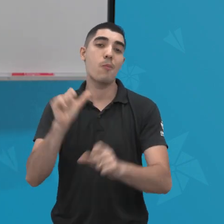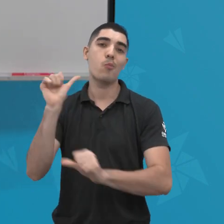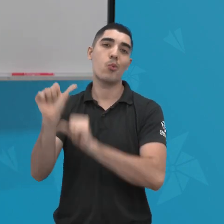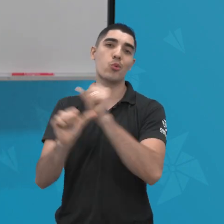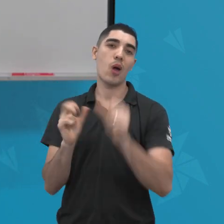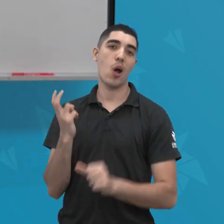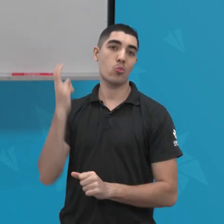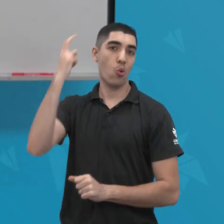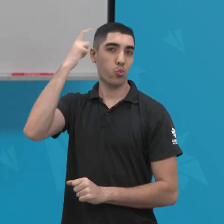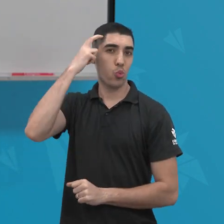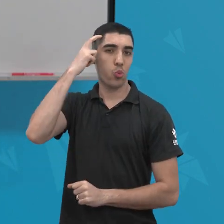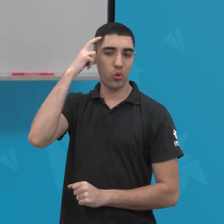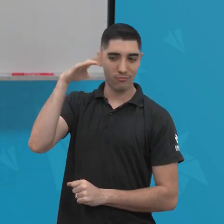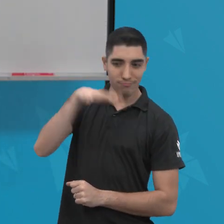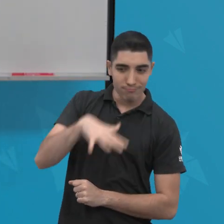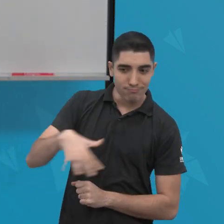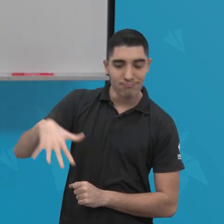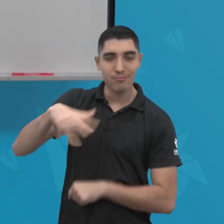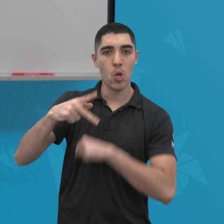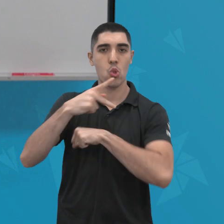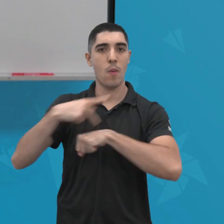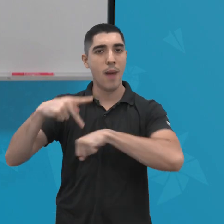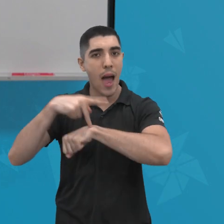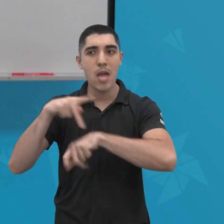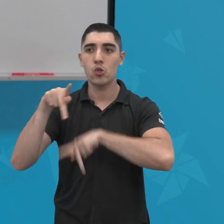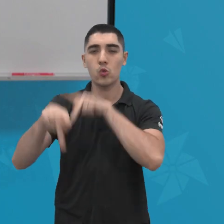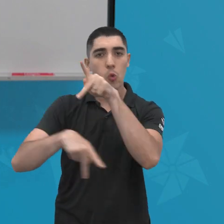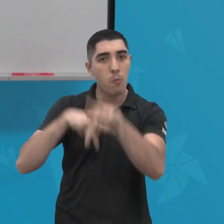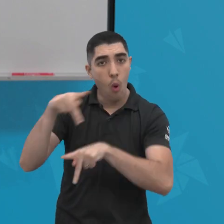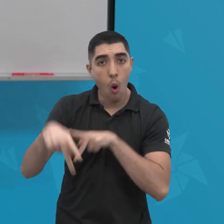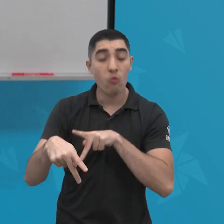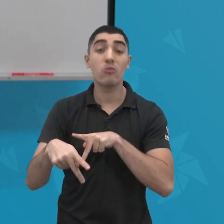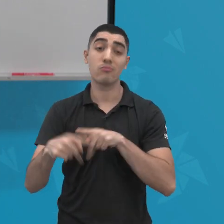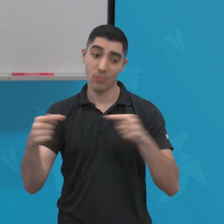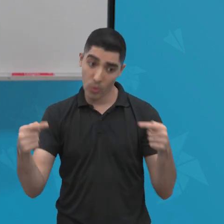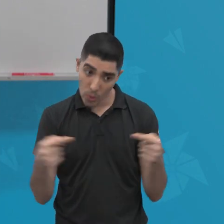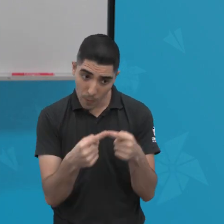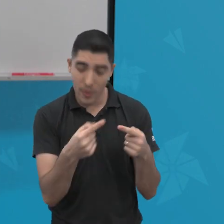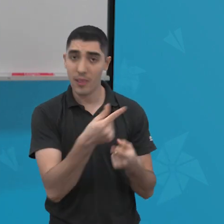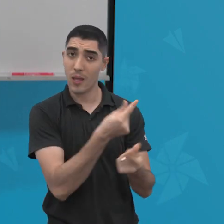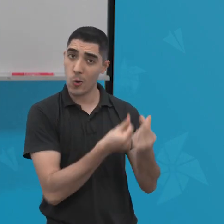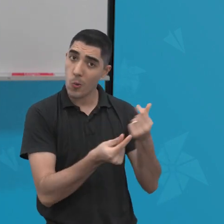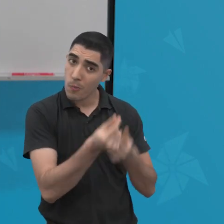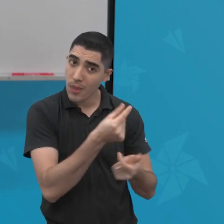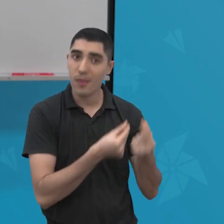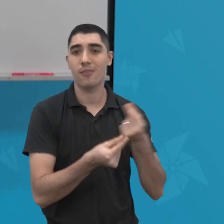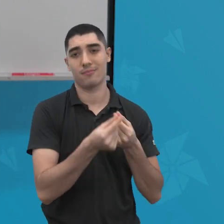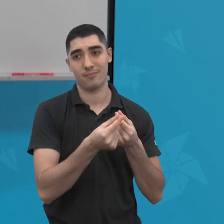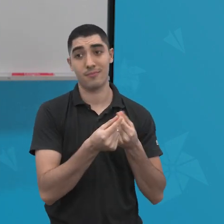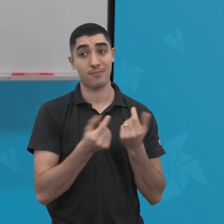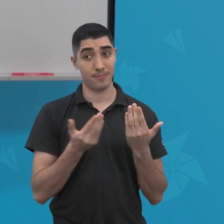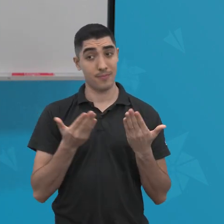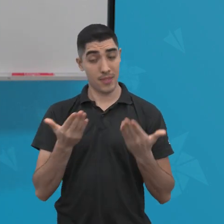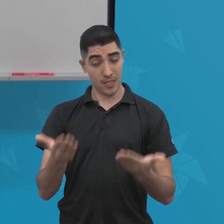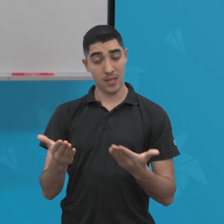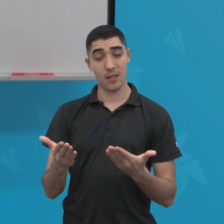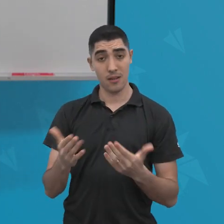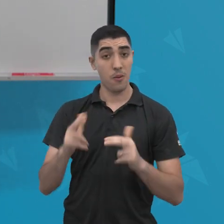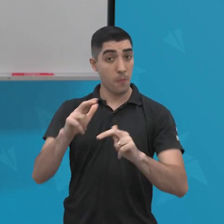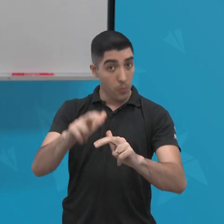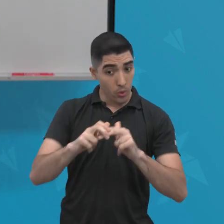cultural que tem consequências econômicas, e esse mercado